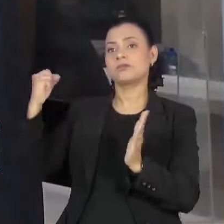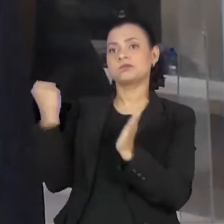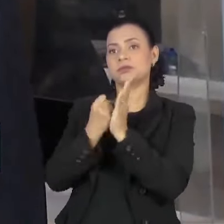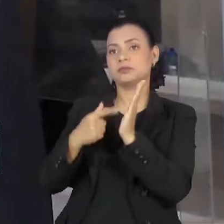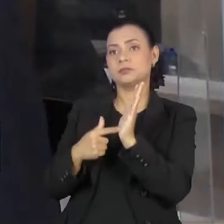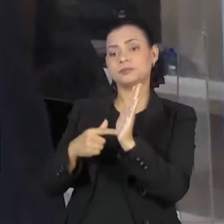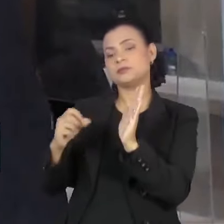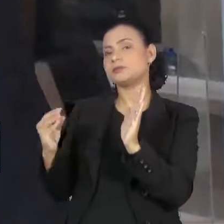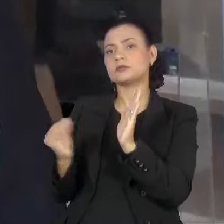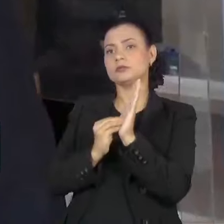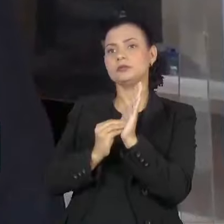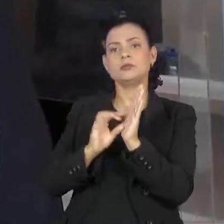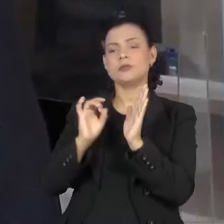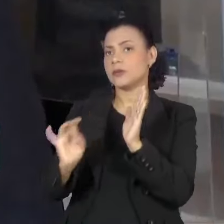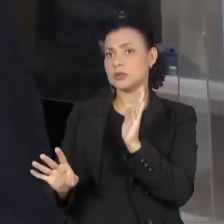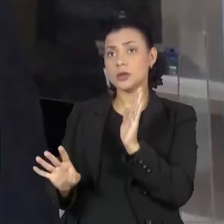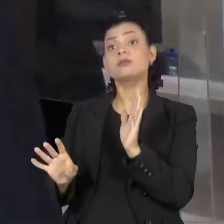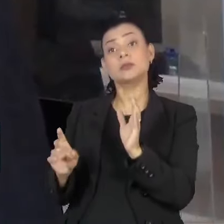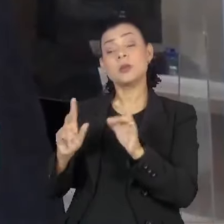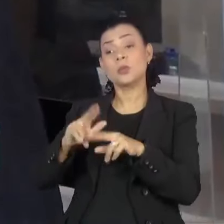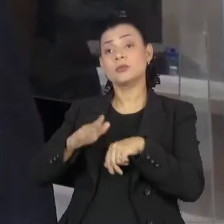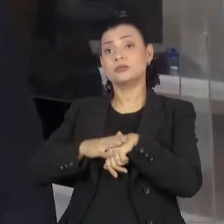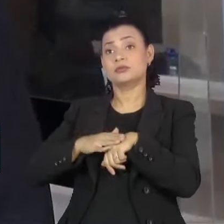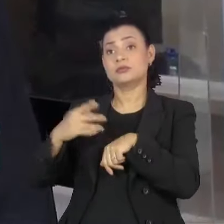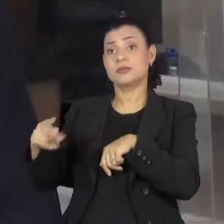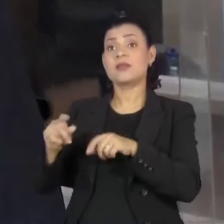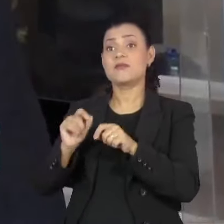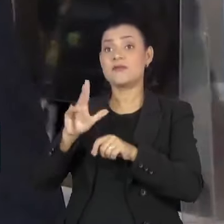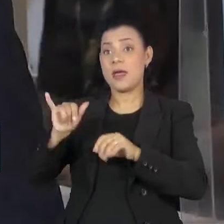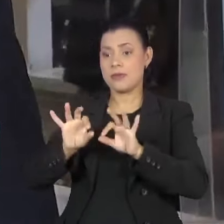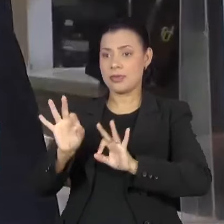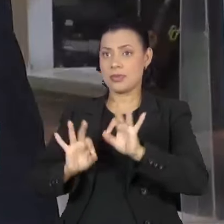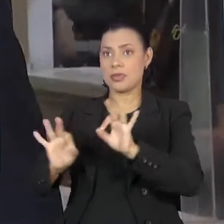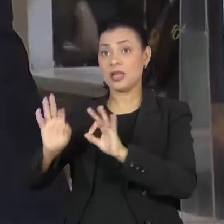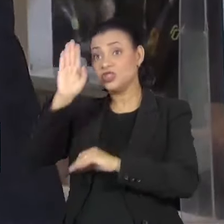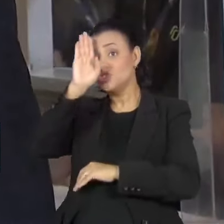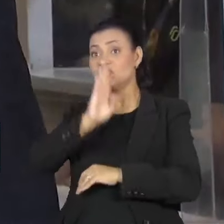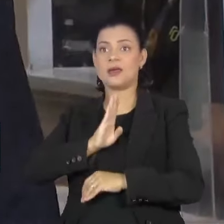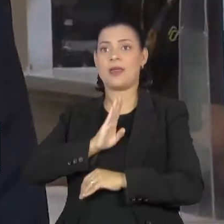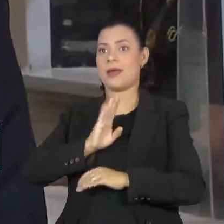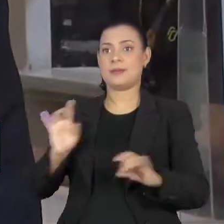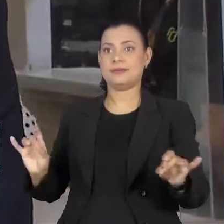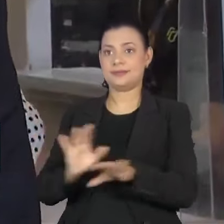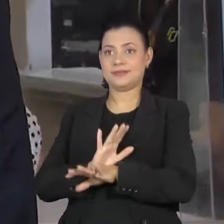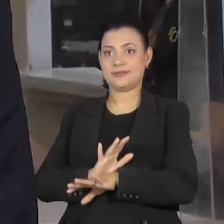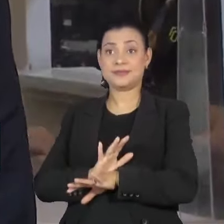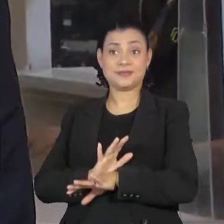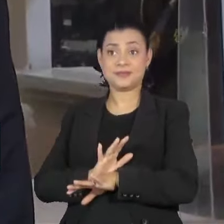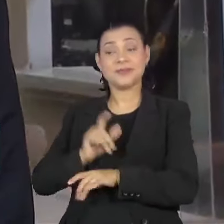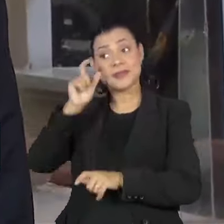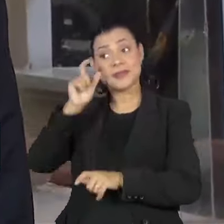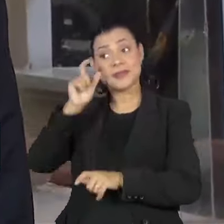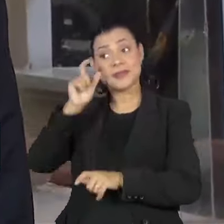ICP Brasil ou e-notariado, que o próprio tabelião vai emitir gratuitamente para as pessoas interessadas. Muito